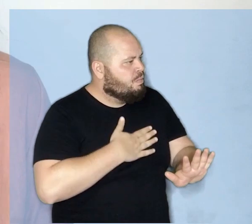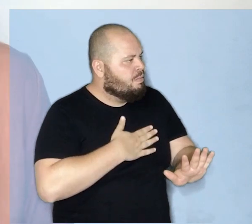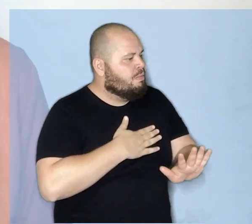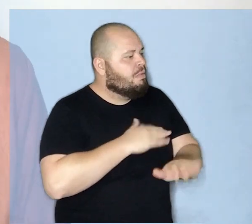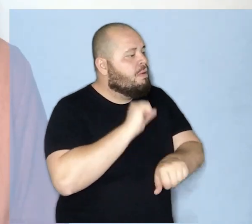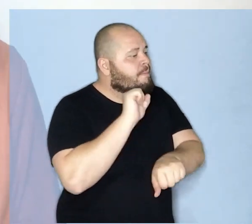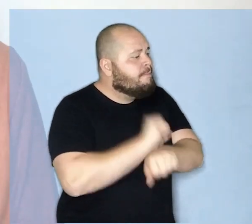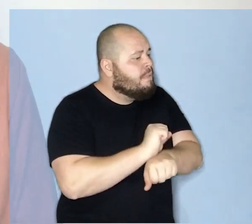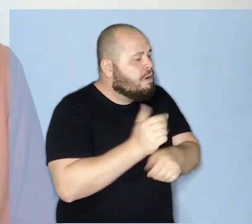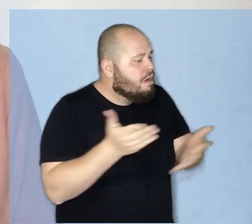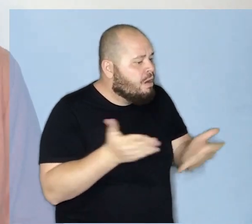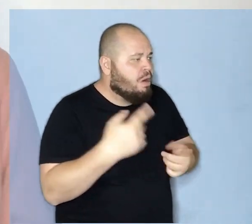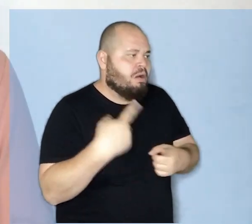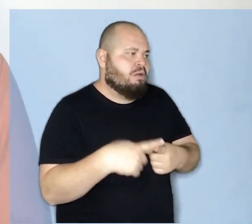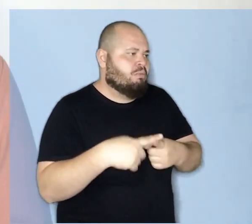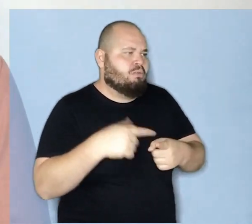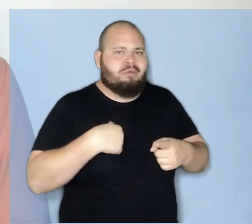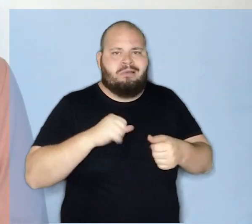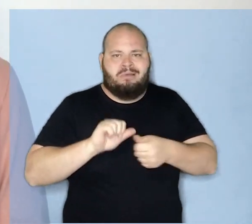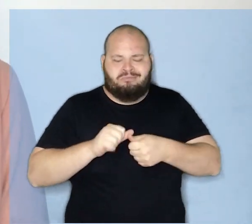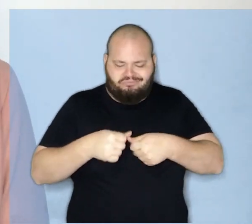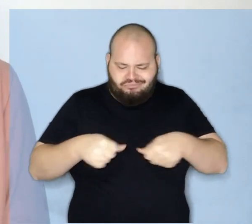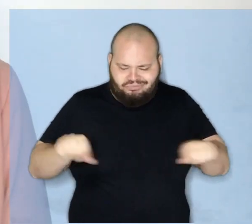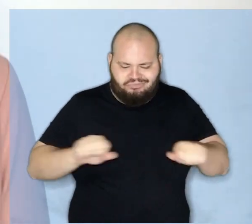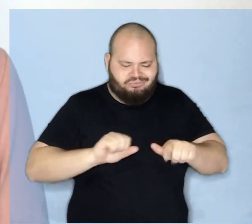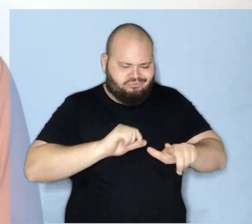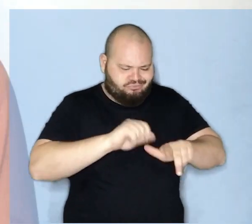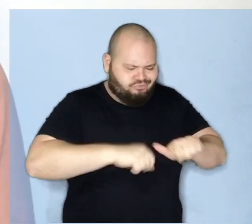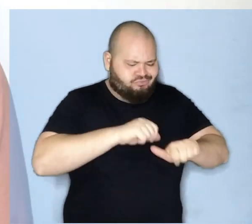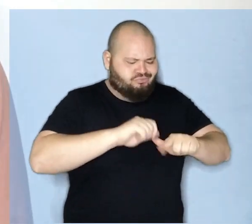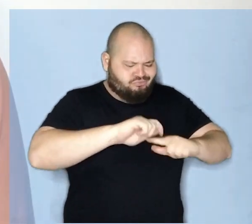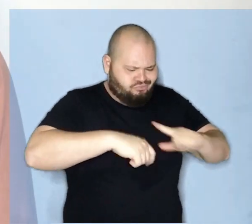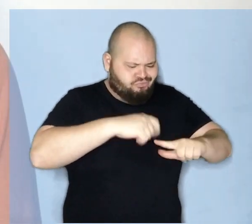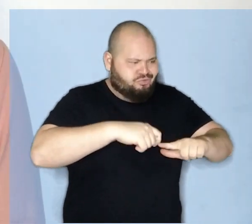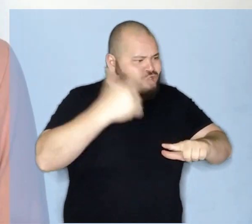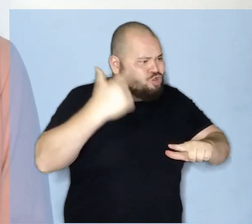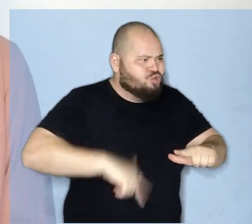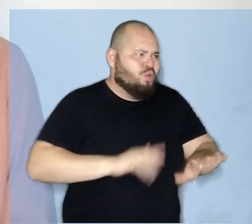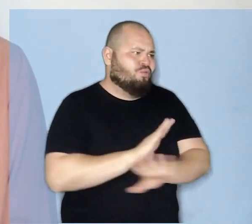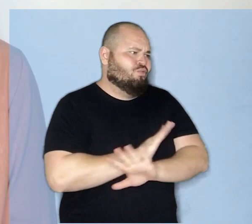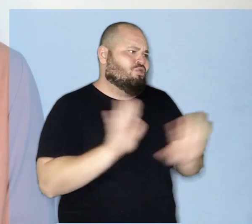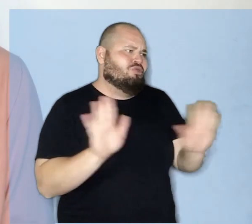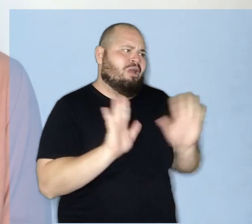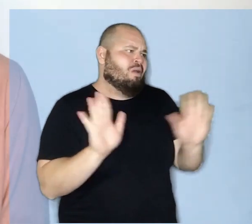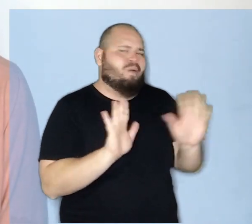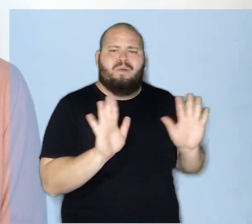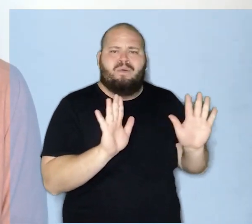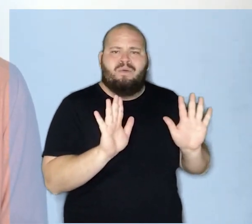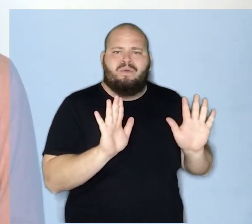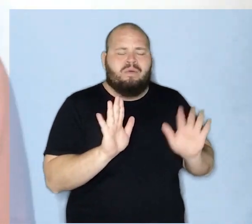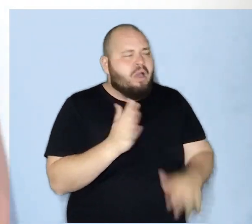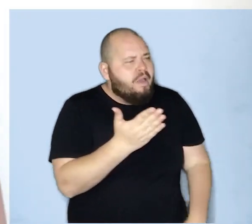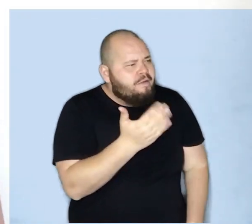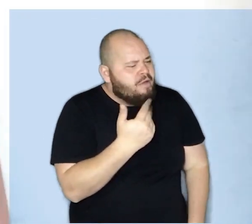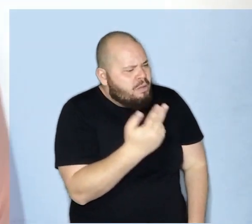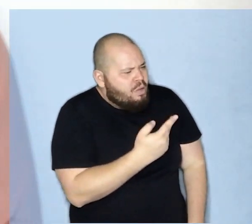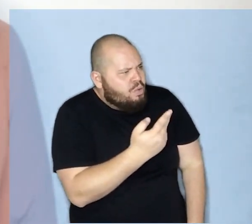pare agora, porque eu não tenho mais ataduras para nenhum dedo seu, viu? Vamos nos esconder na